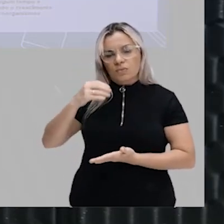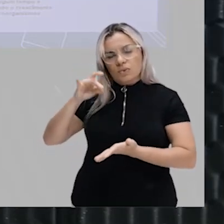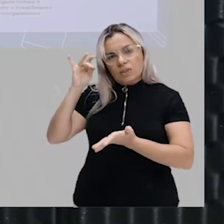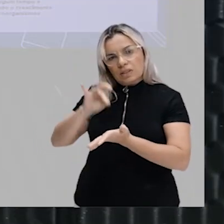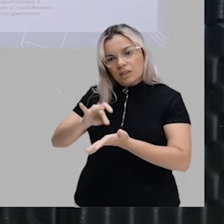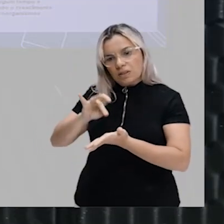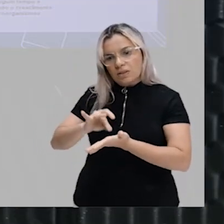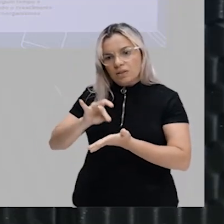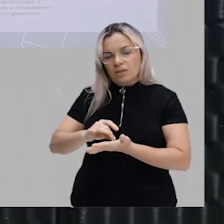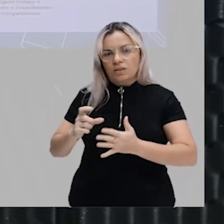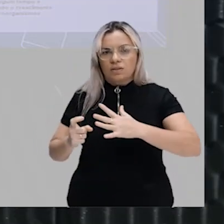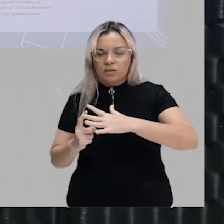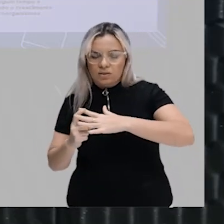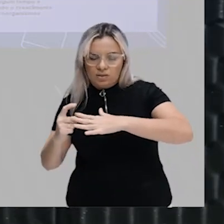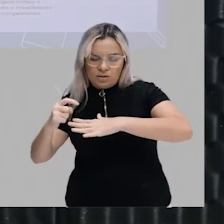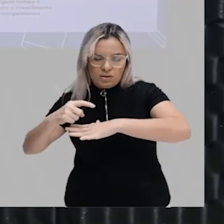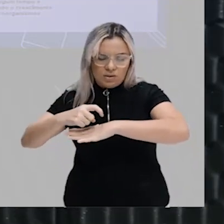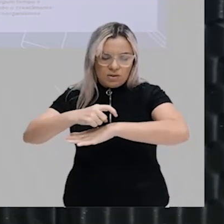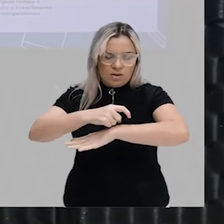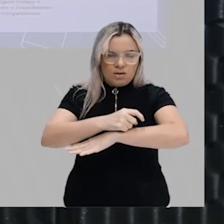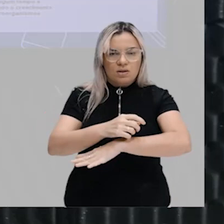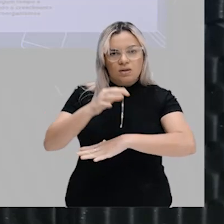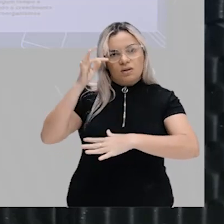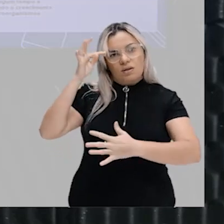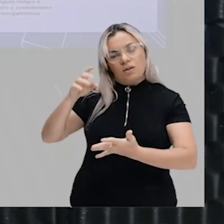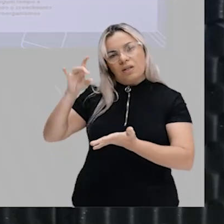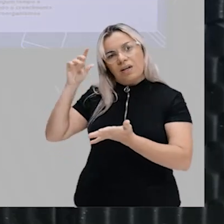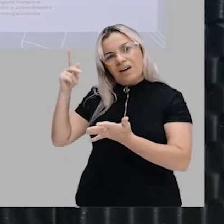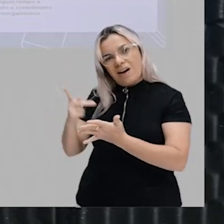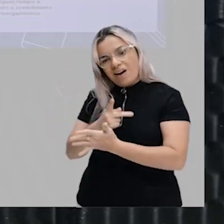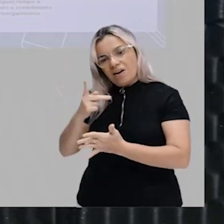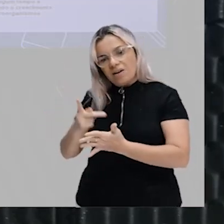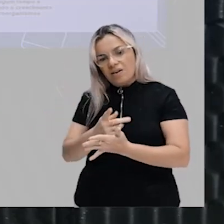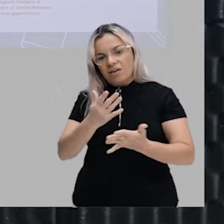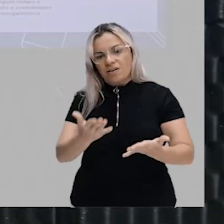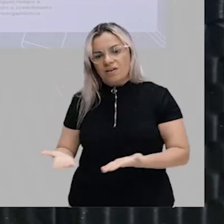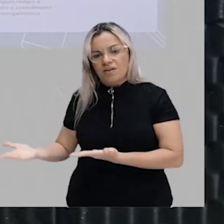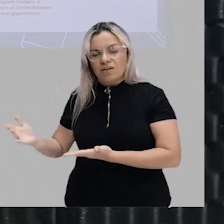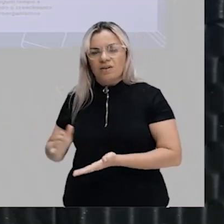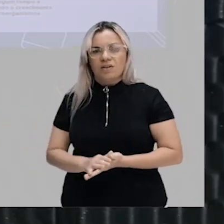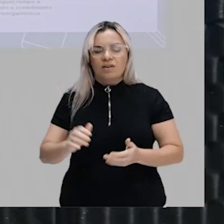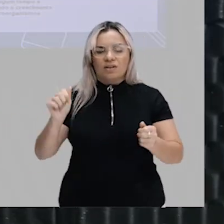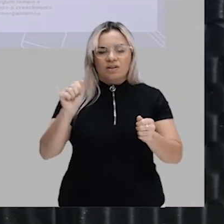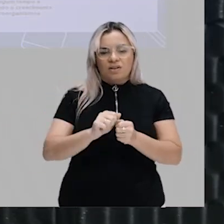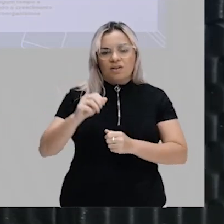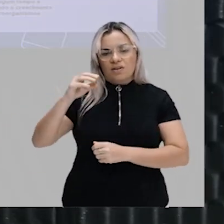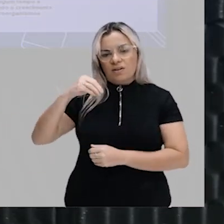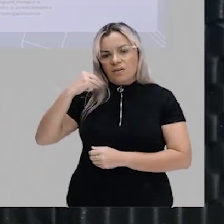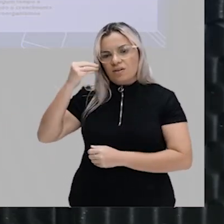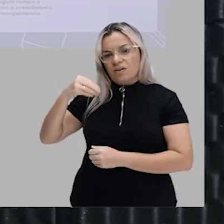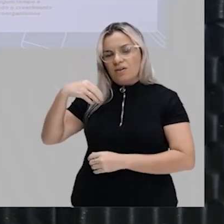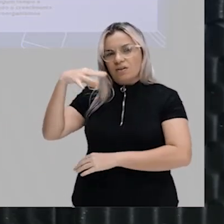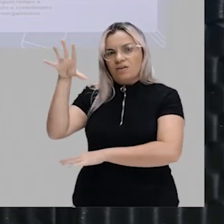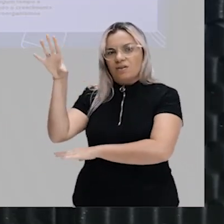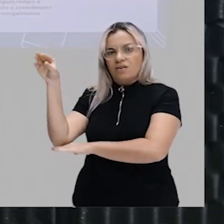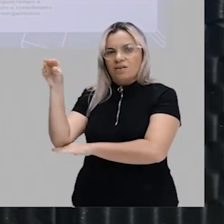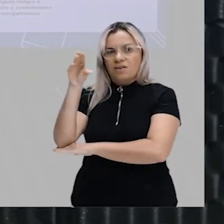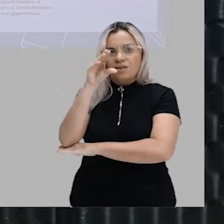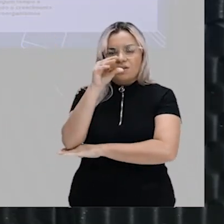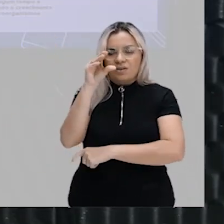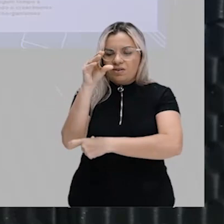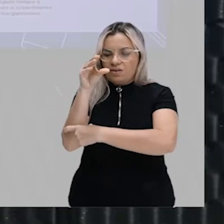teoria da abiogênese estava errada? Então, ele fez um experimento conhecido como experimento do pescoço de